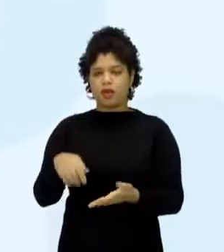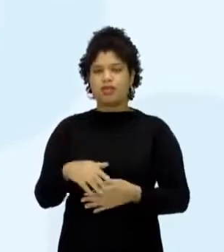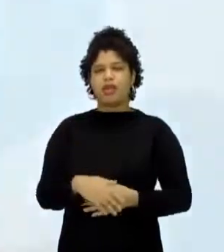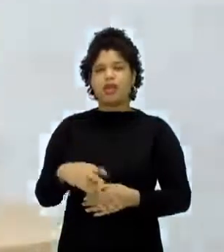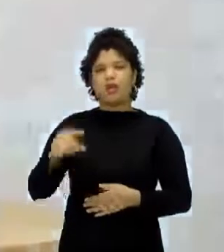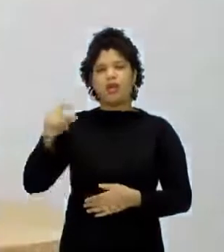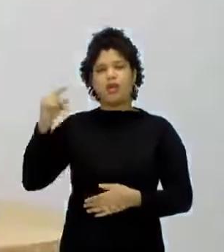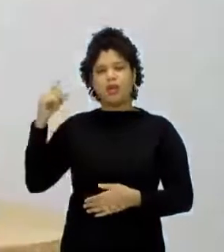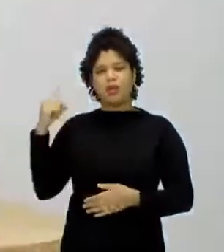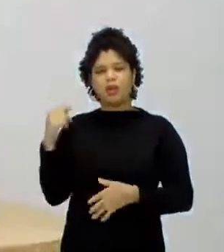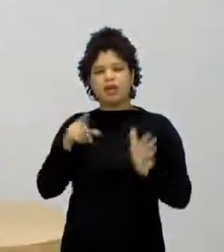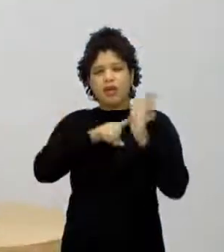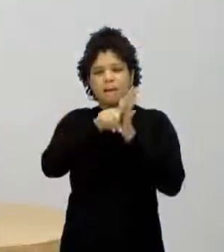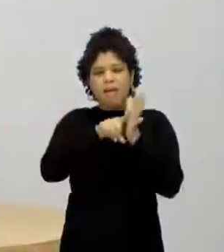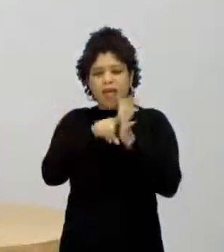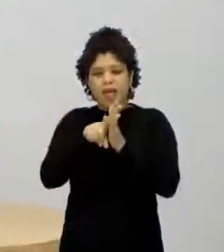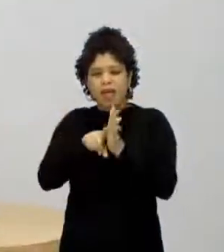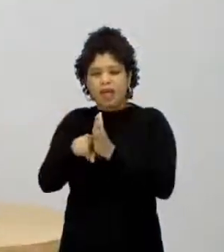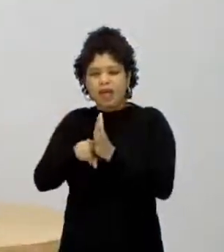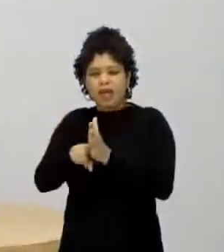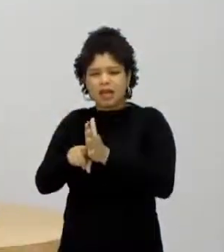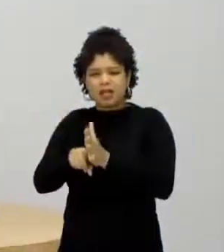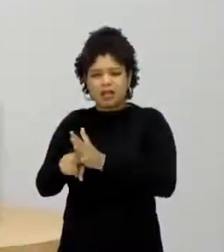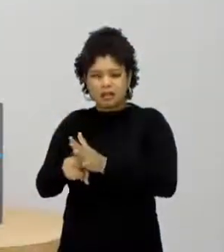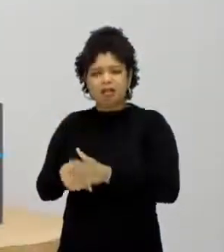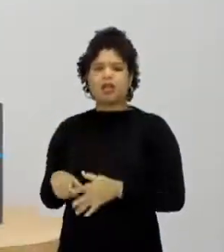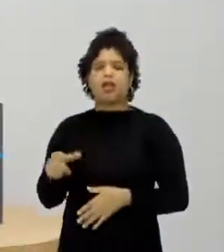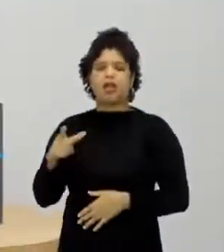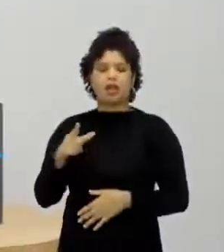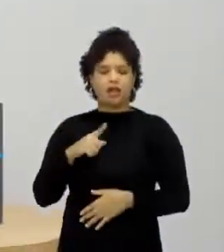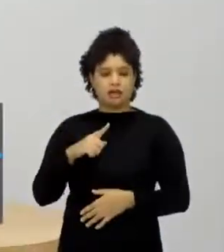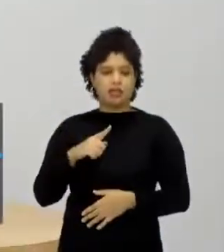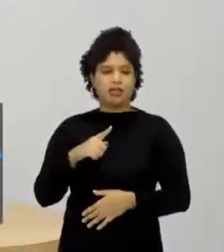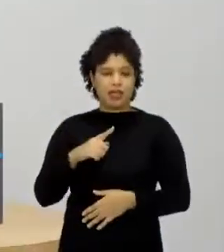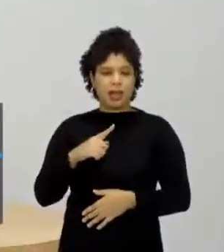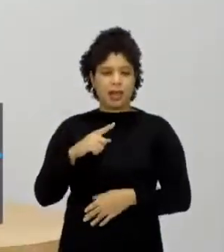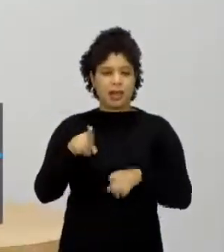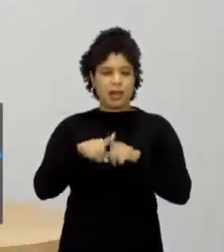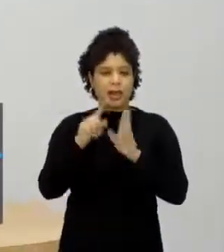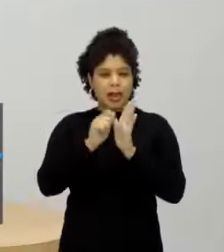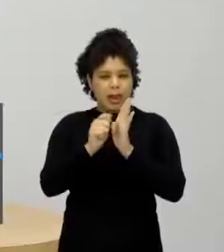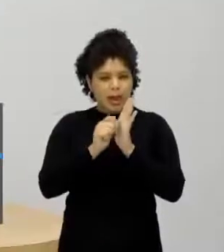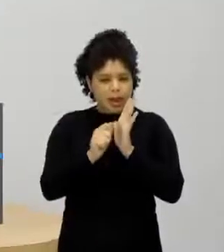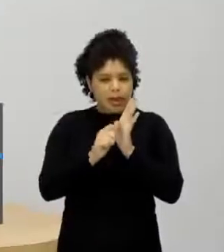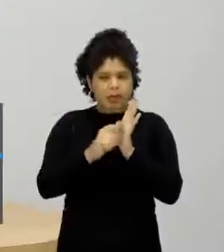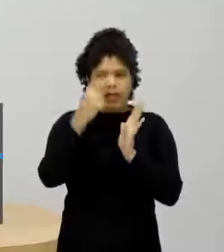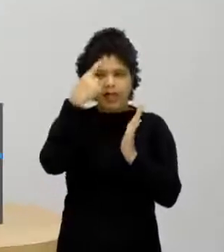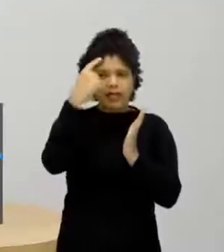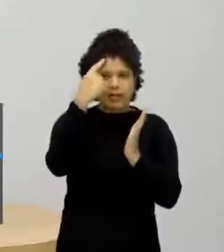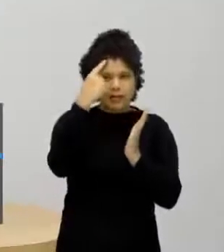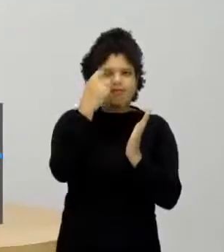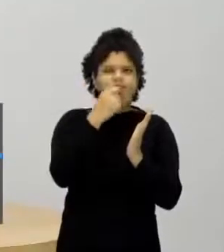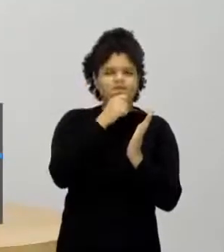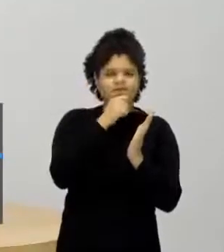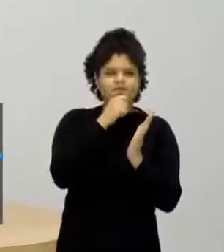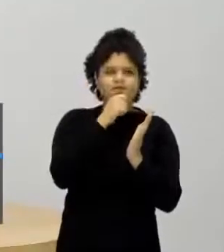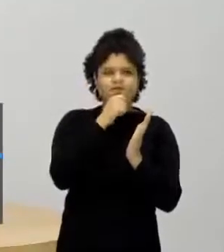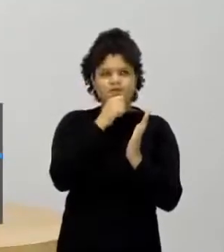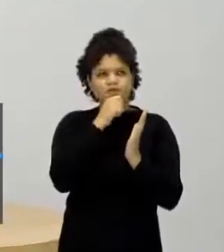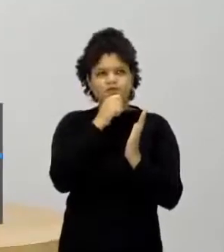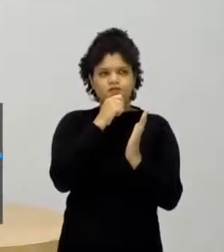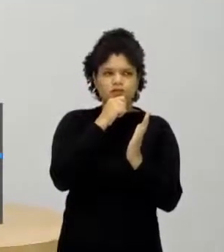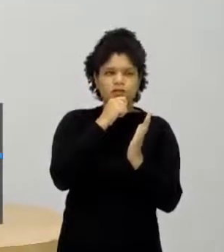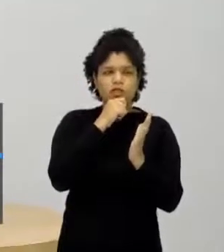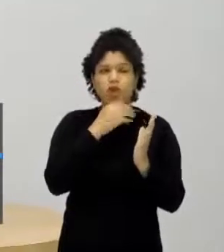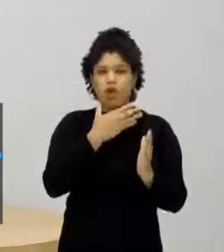lá pesquisando e escrevendo, né, também a respeito das suas ideias. Ele tinha um pouco de receio das suas